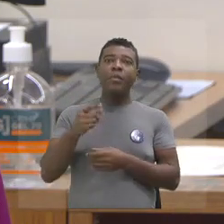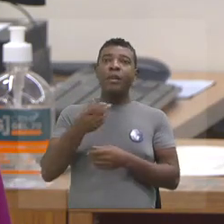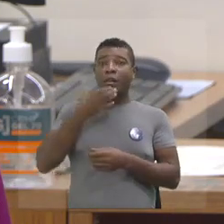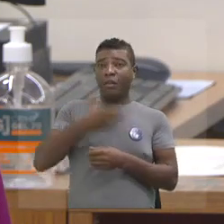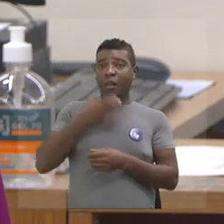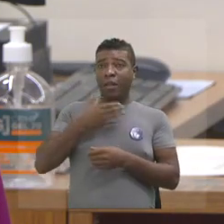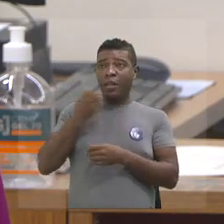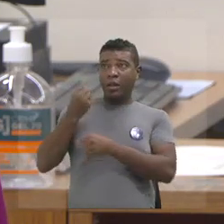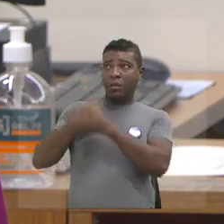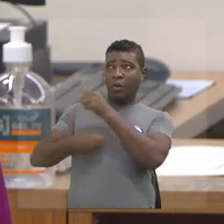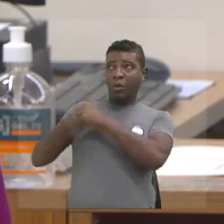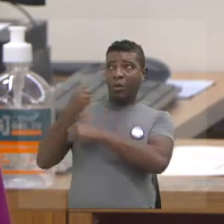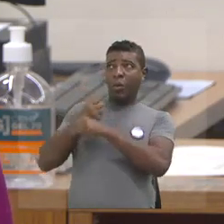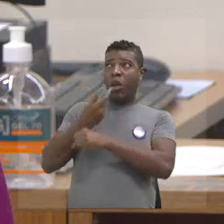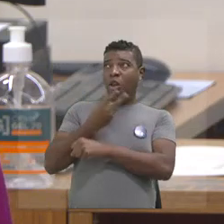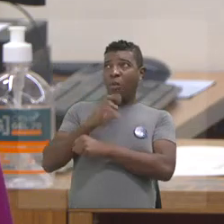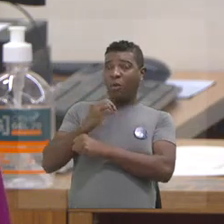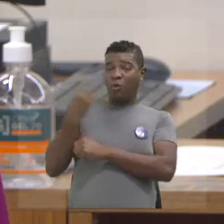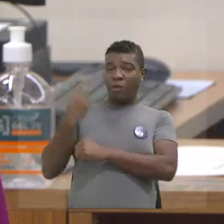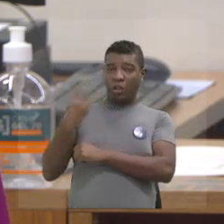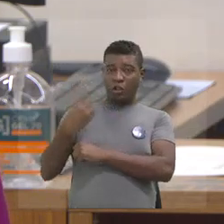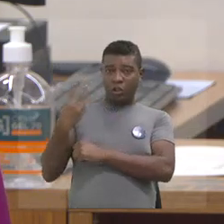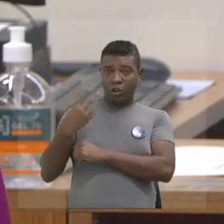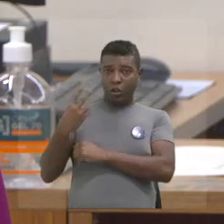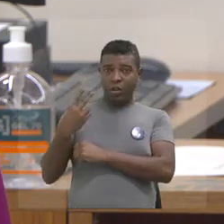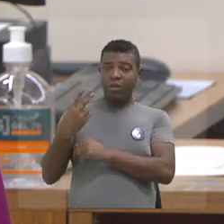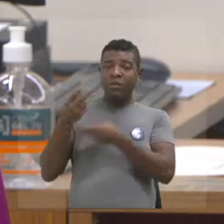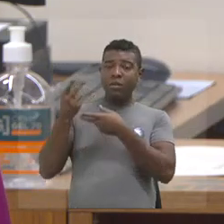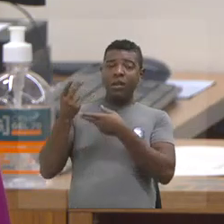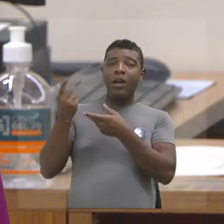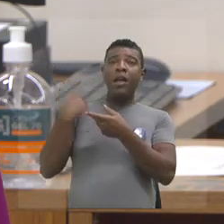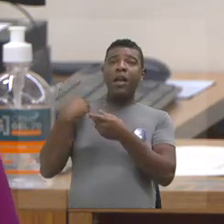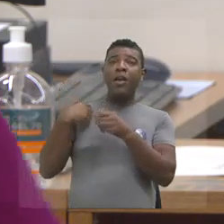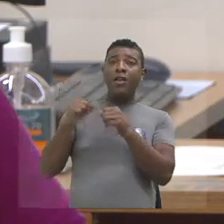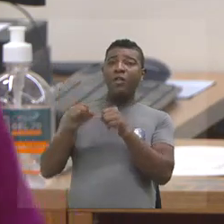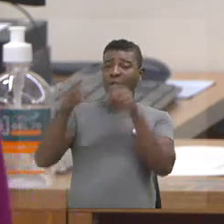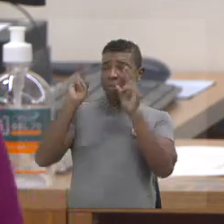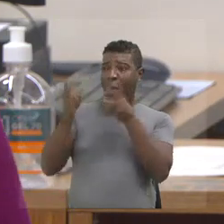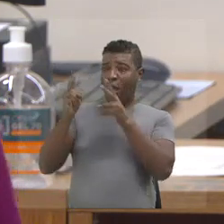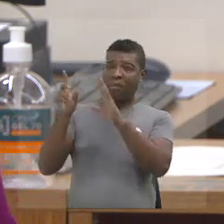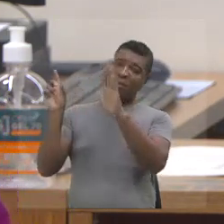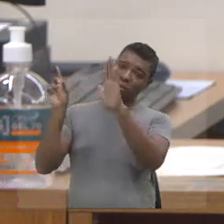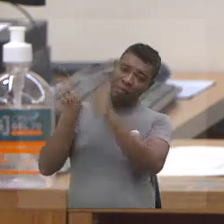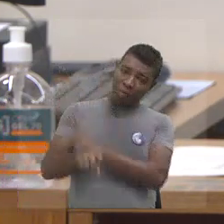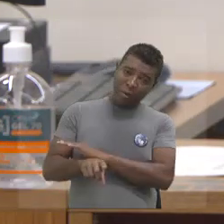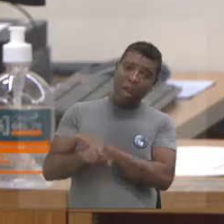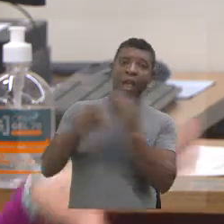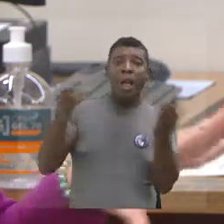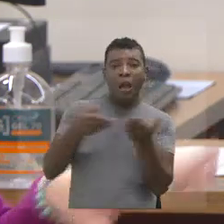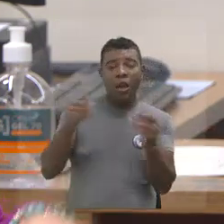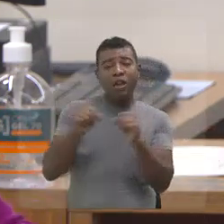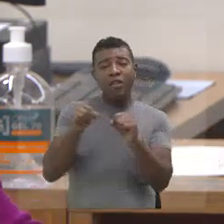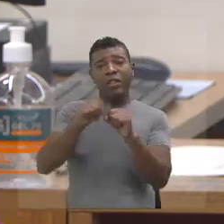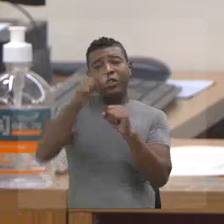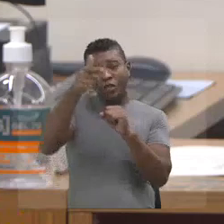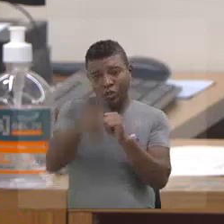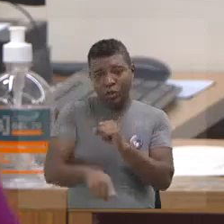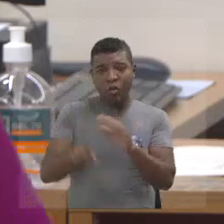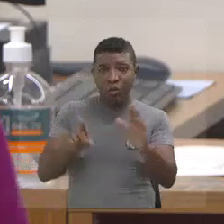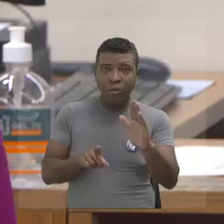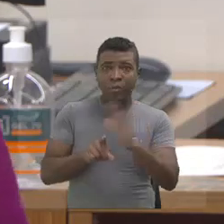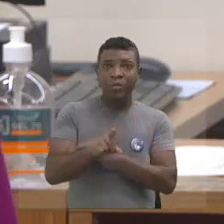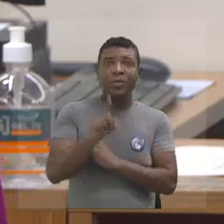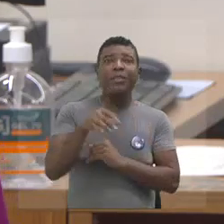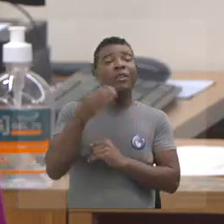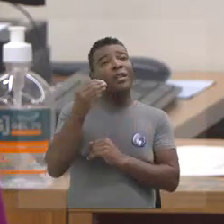dezembro de 2022 eu fiz a mesma pergunta que eu vou fazer agora e a justifica o presidente eu vou tentar